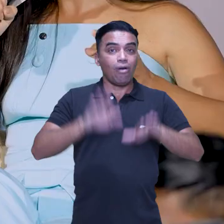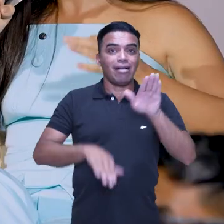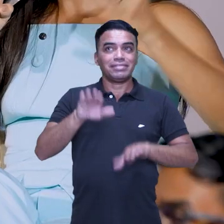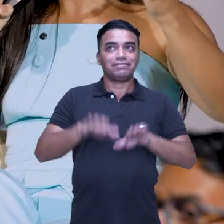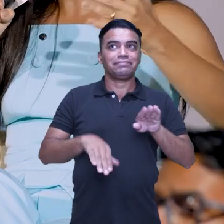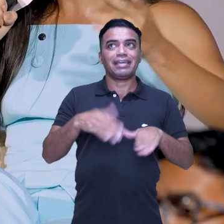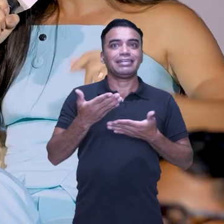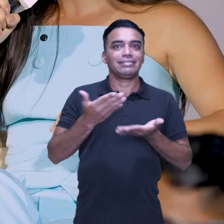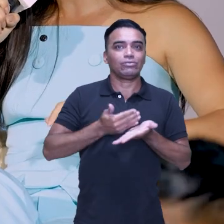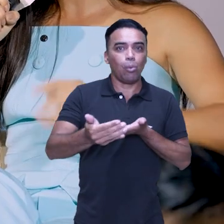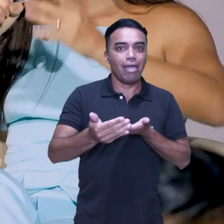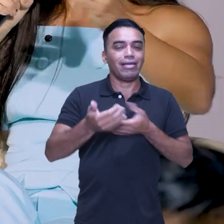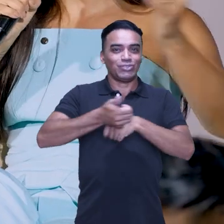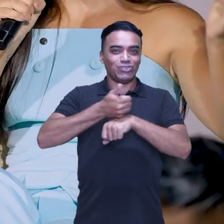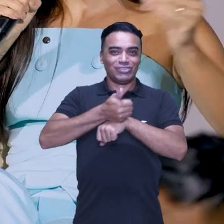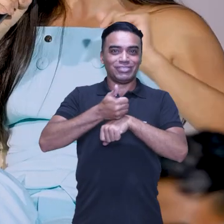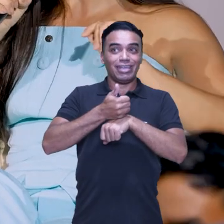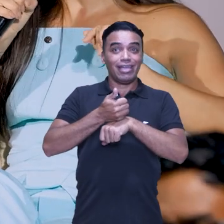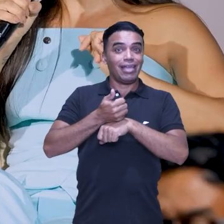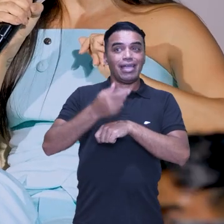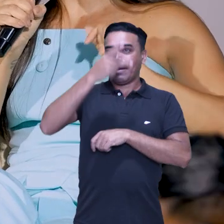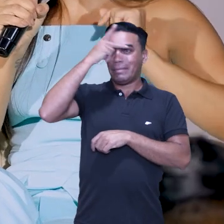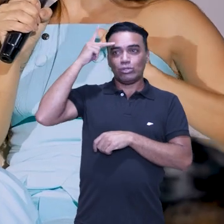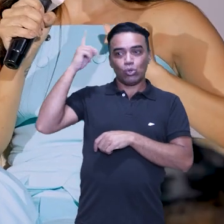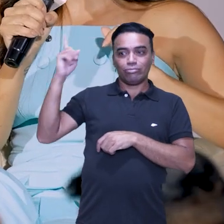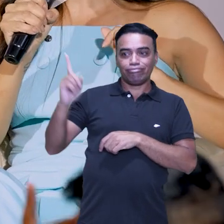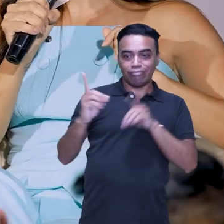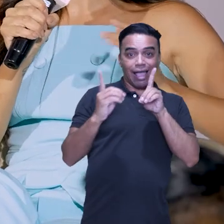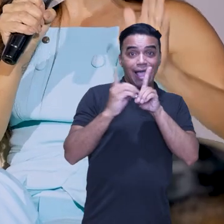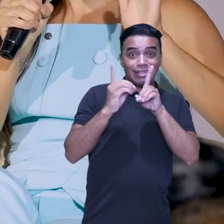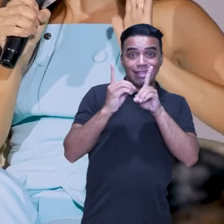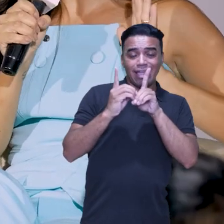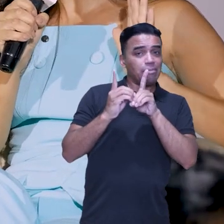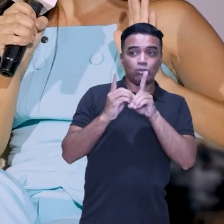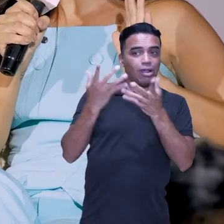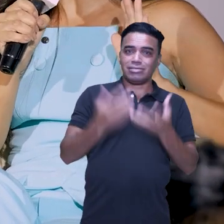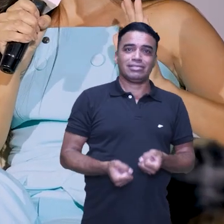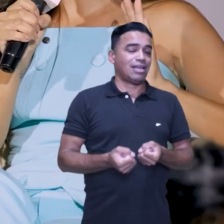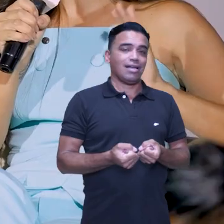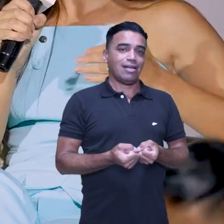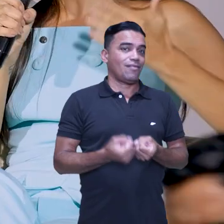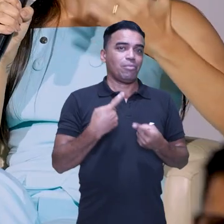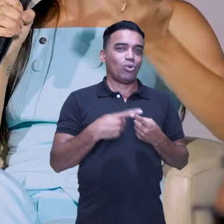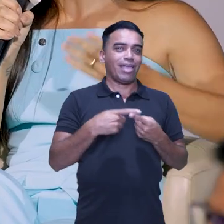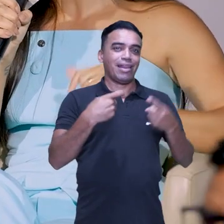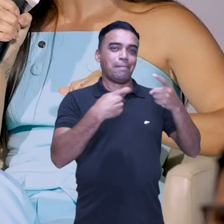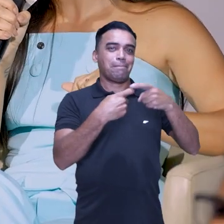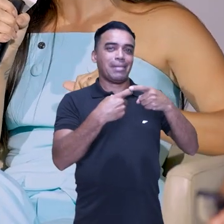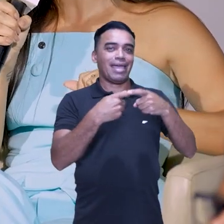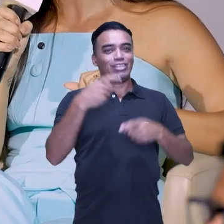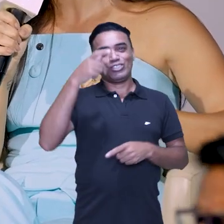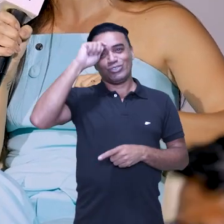quando ele, no início da profissão, ele ia atender alguma pessoa, a pessoa ela se recusava, ou ela não queria o atendimento, por estar